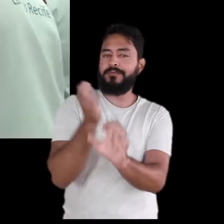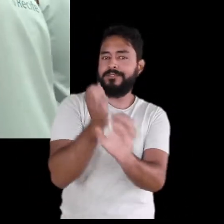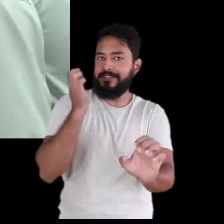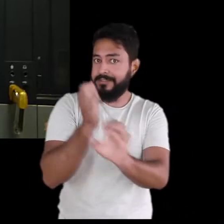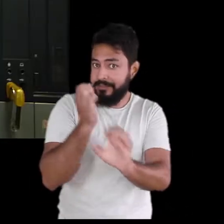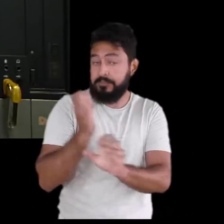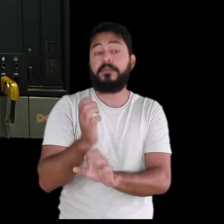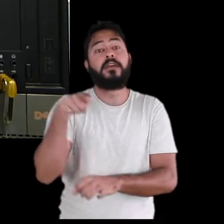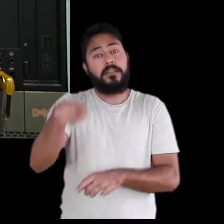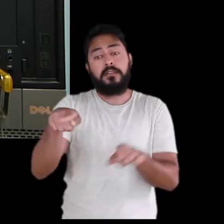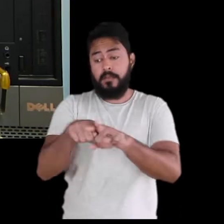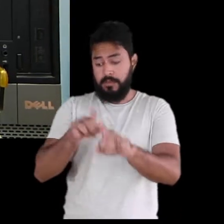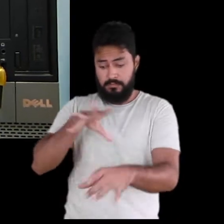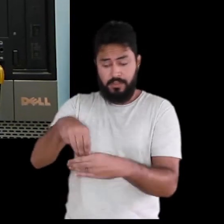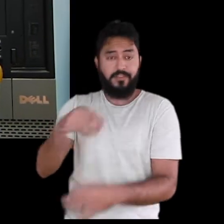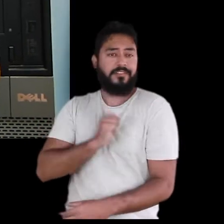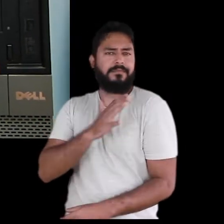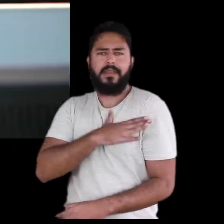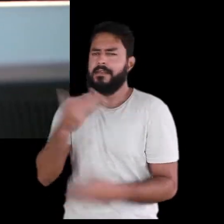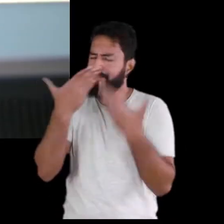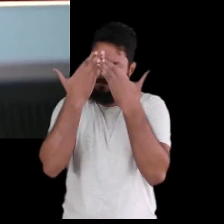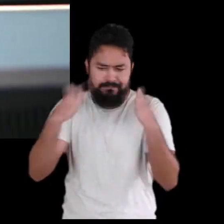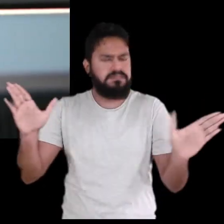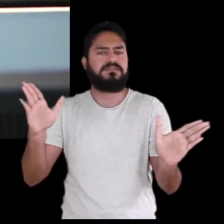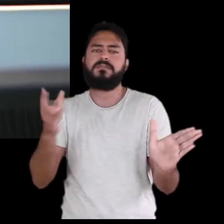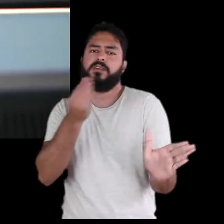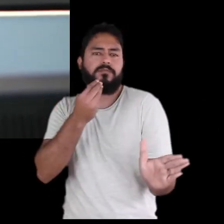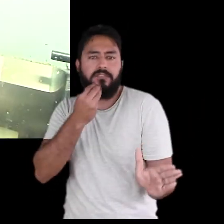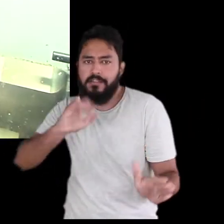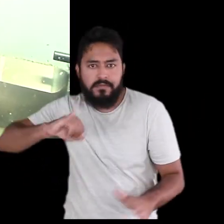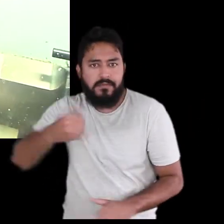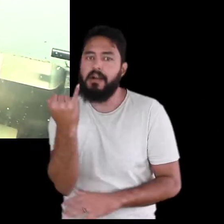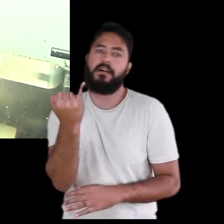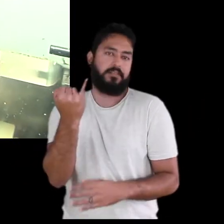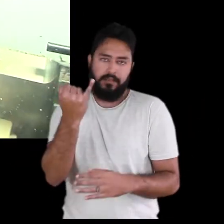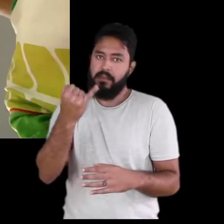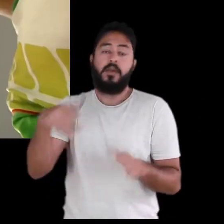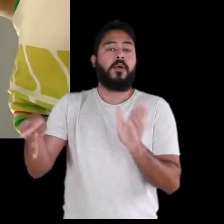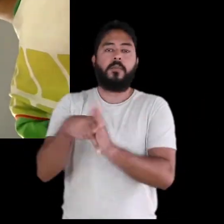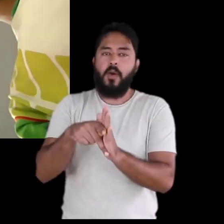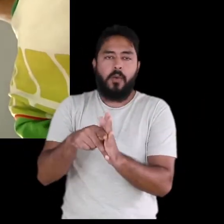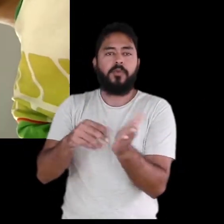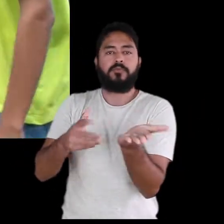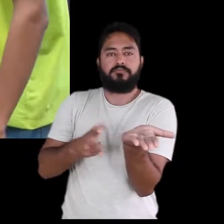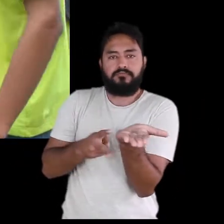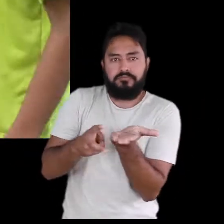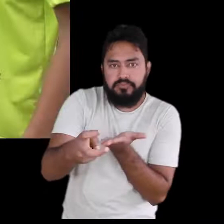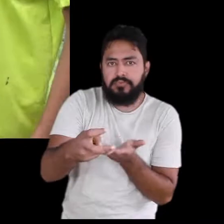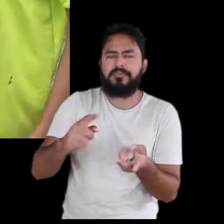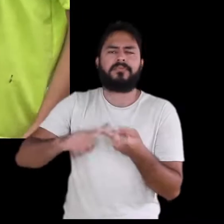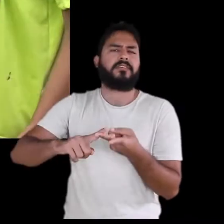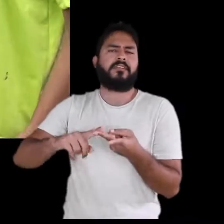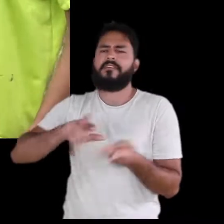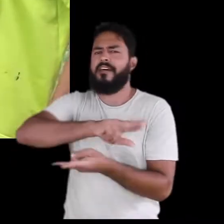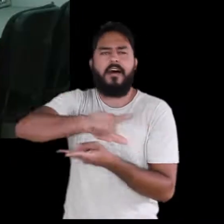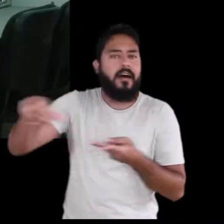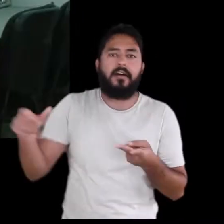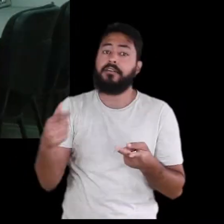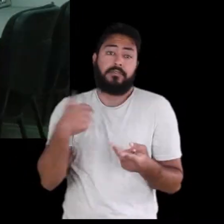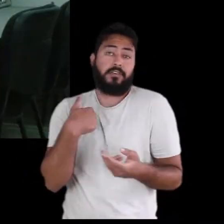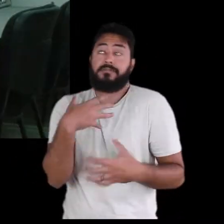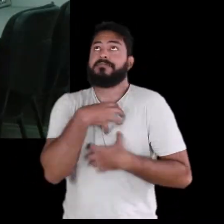e esse universo do fpm abriu várias portas né viu para iniciação científica isso